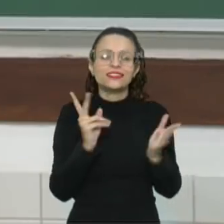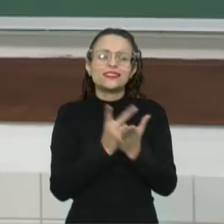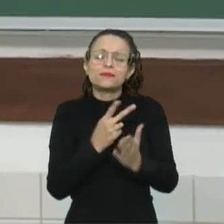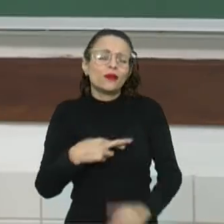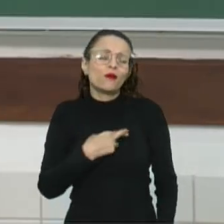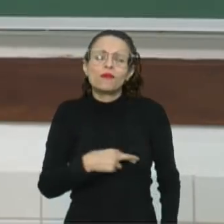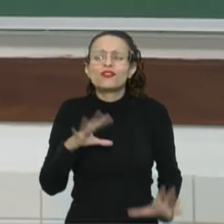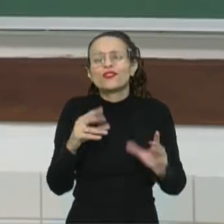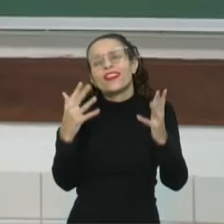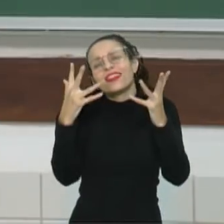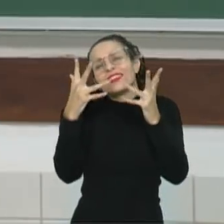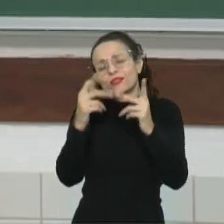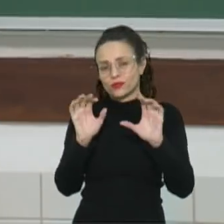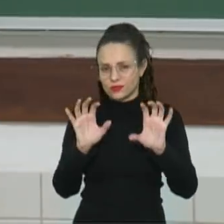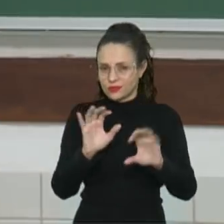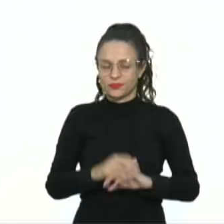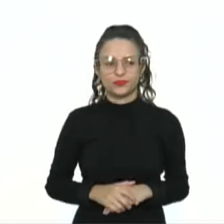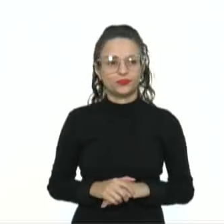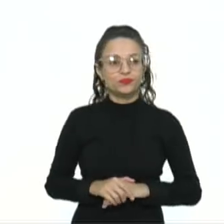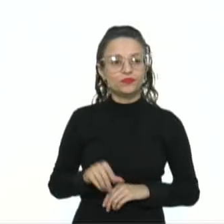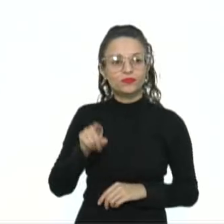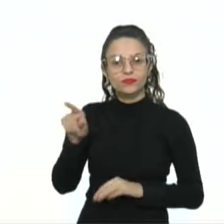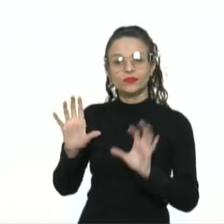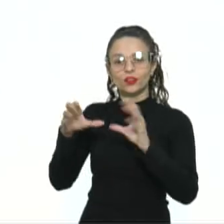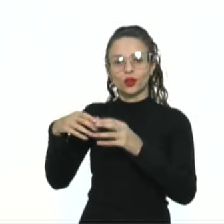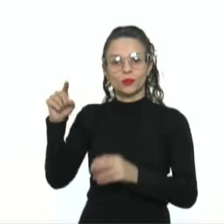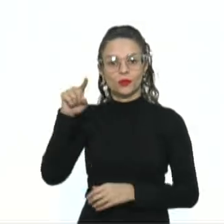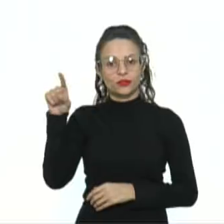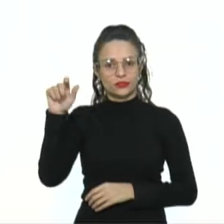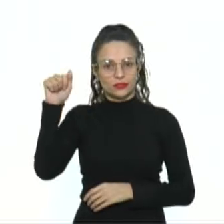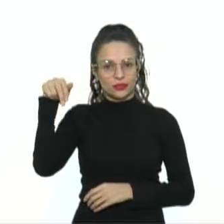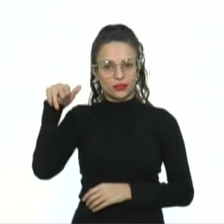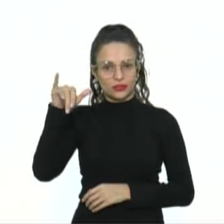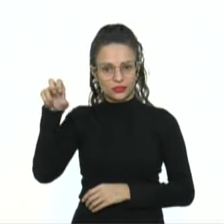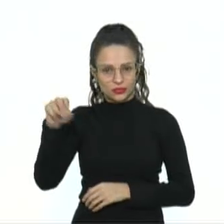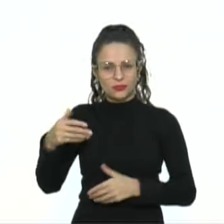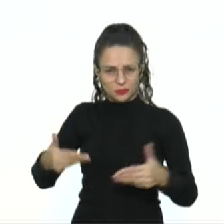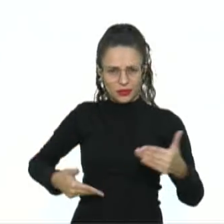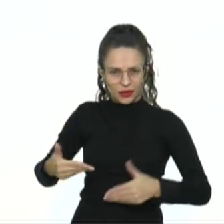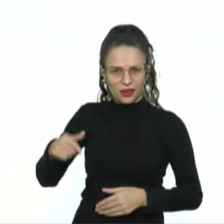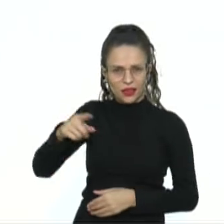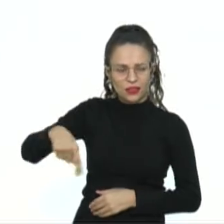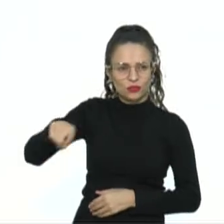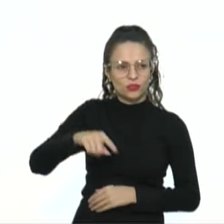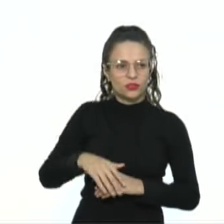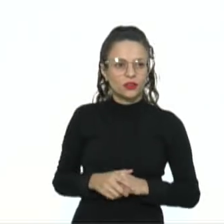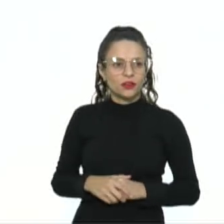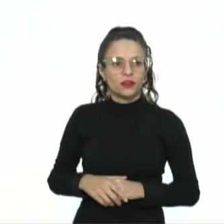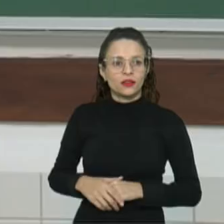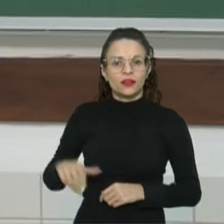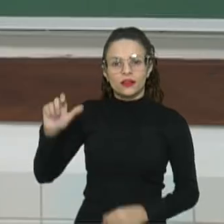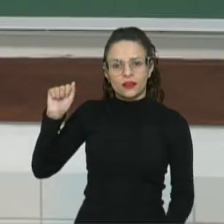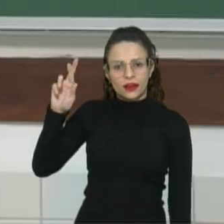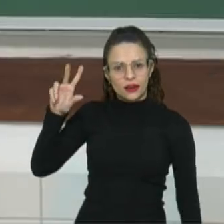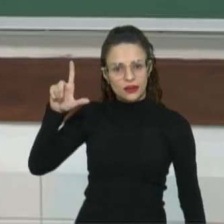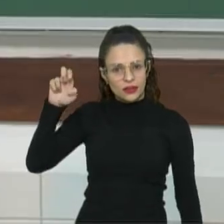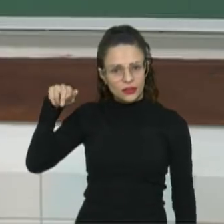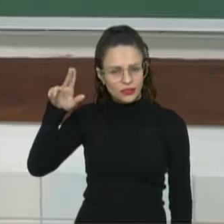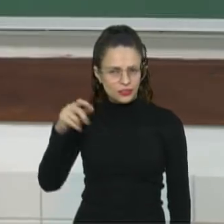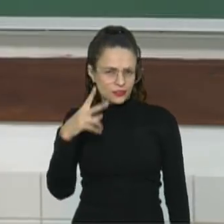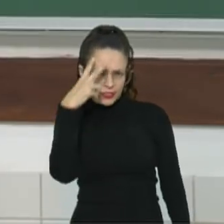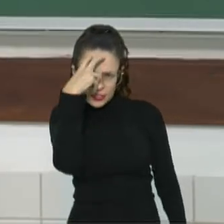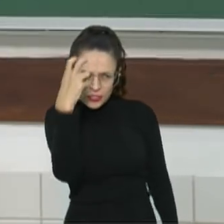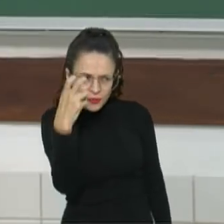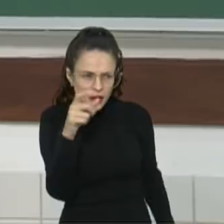românticos, tudo é lindo, tudo é belo. E os Zanes, né, os criados, os empregados. Arlequim, criado esperto, astuto,